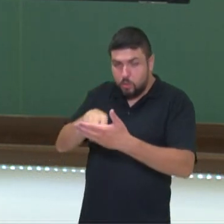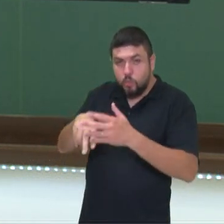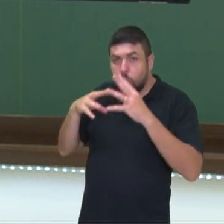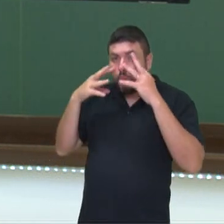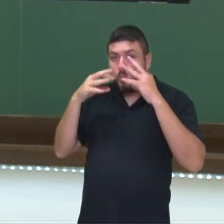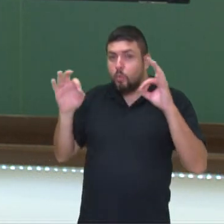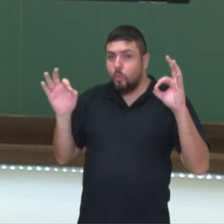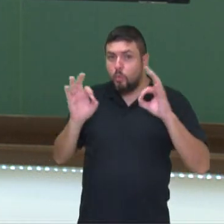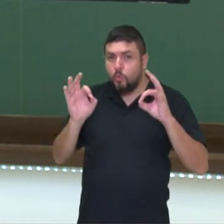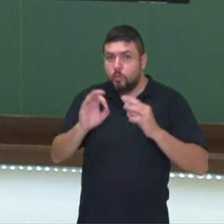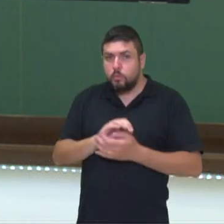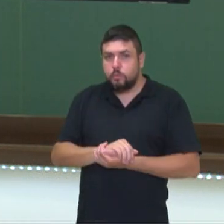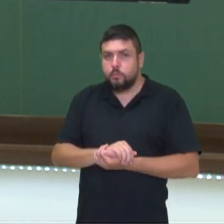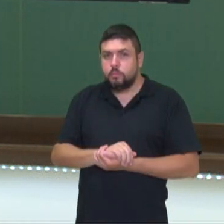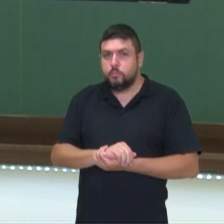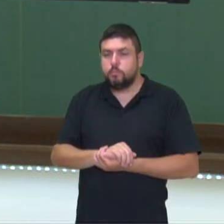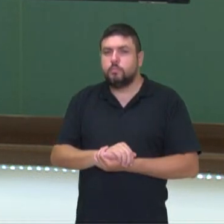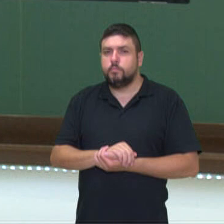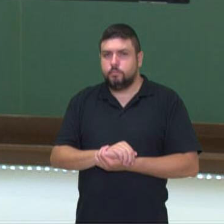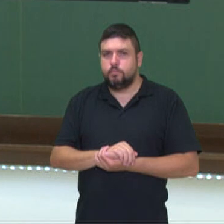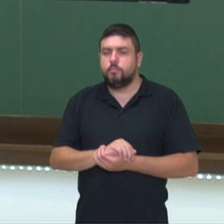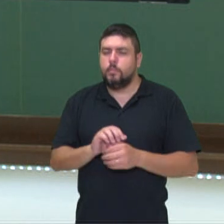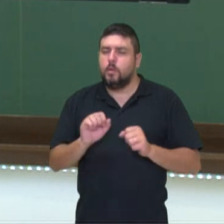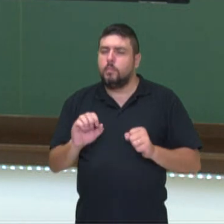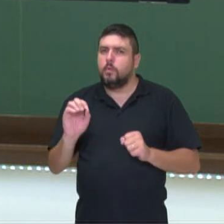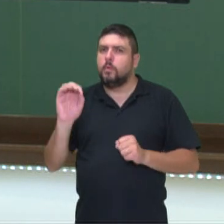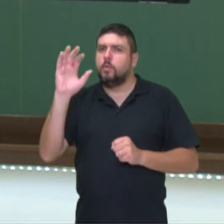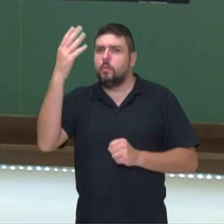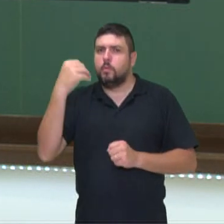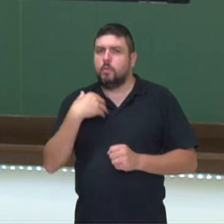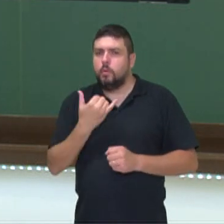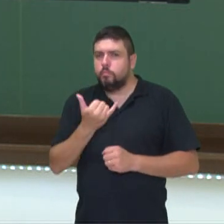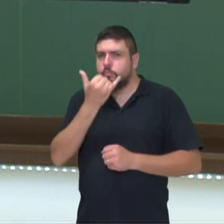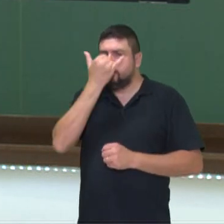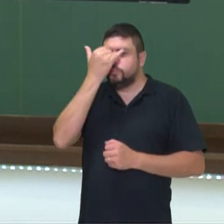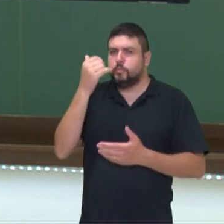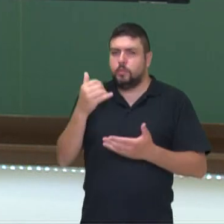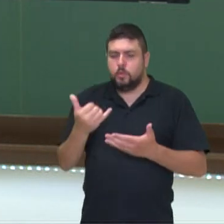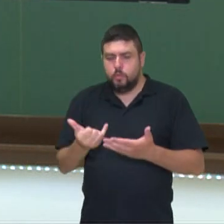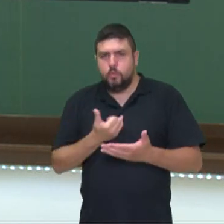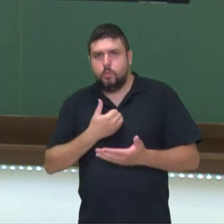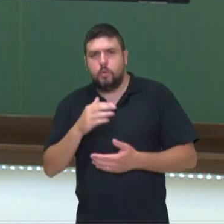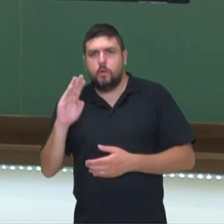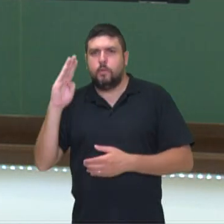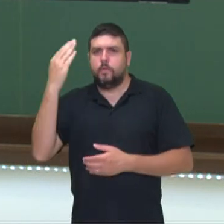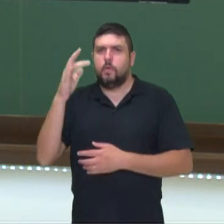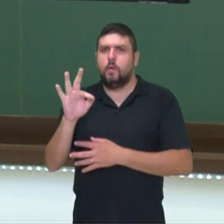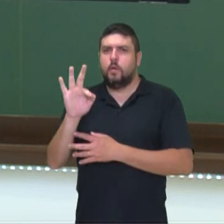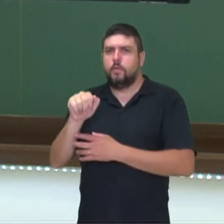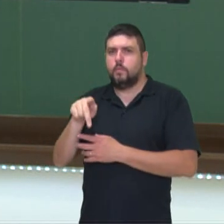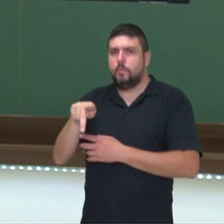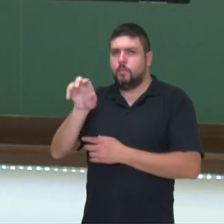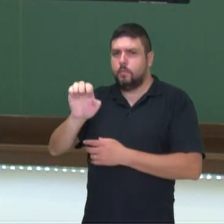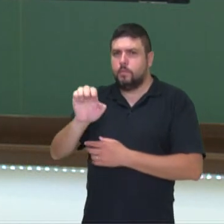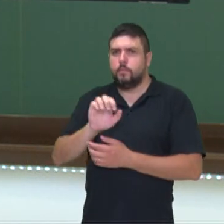pesquisamos, podemos cair numa notícia que é falsa, numa fake news.